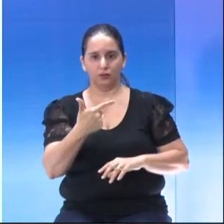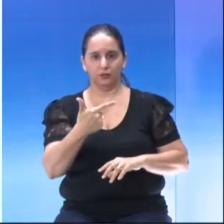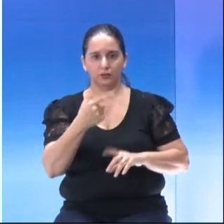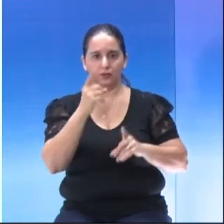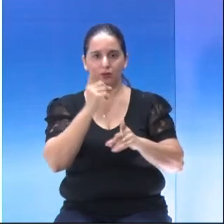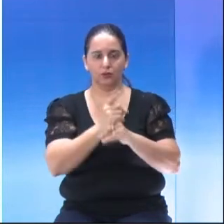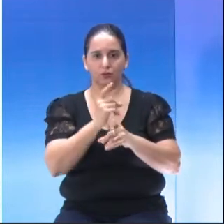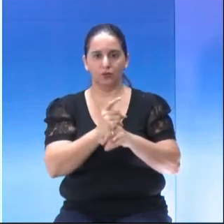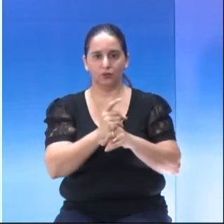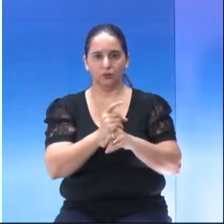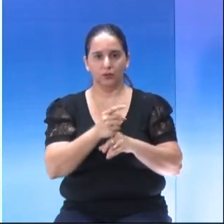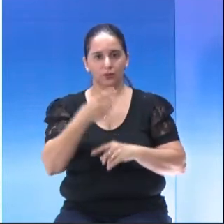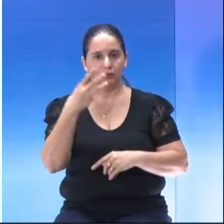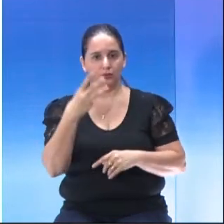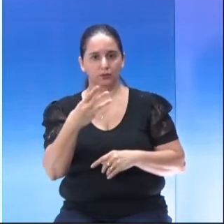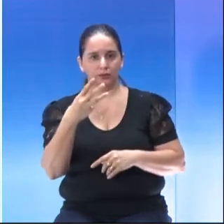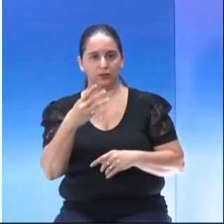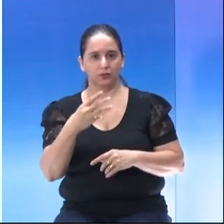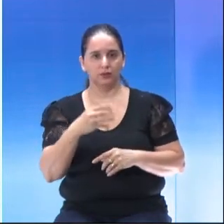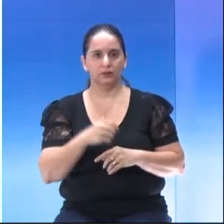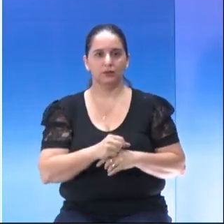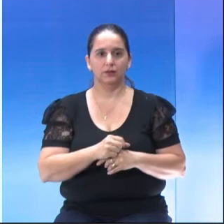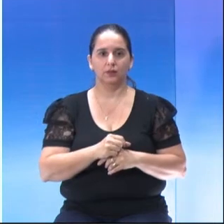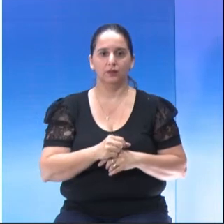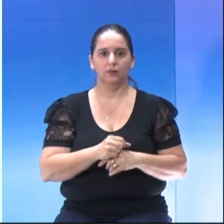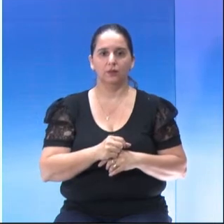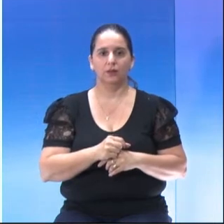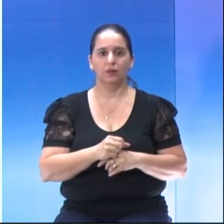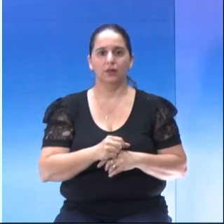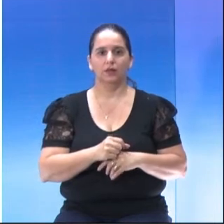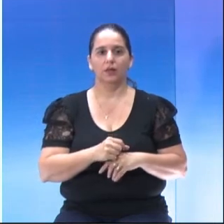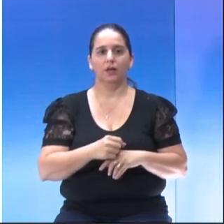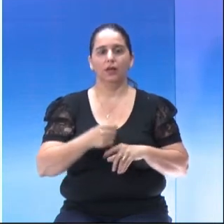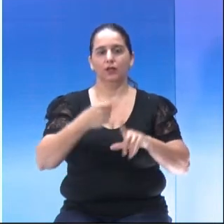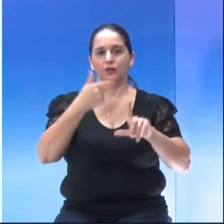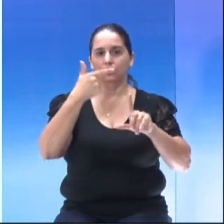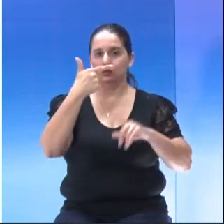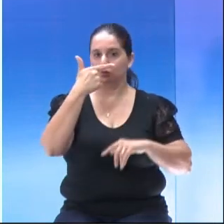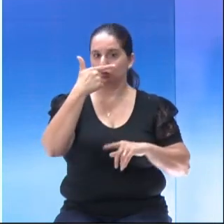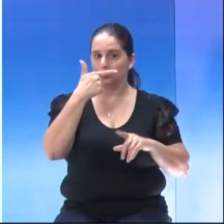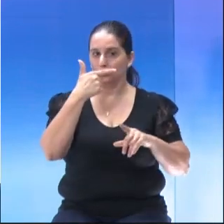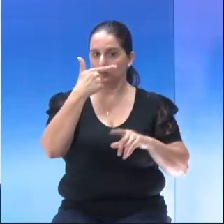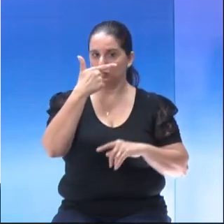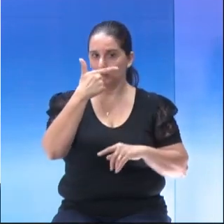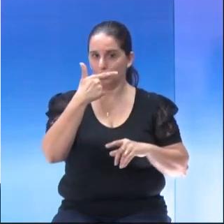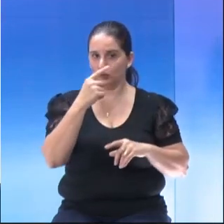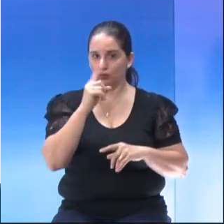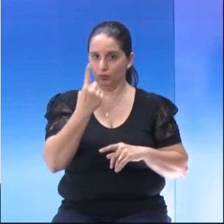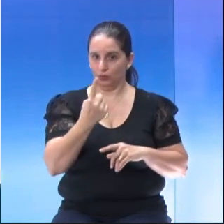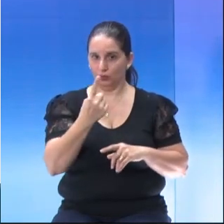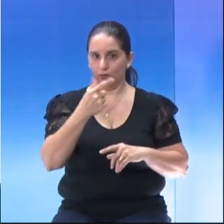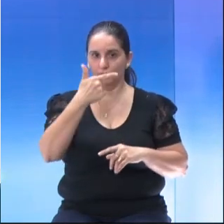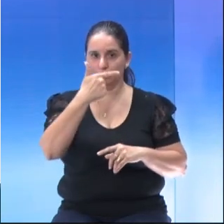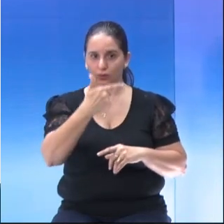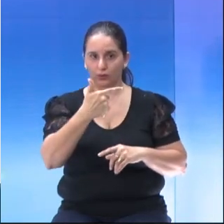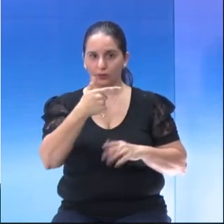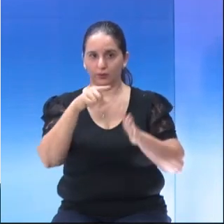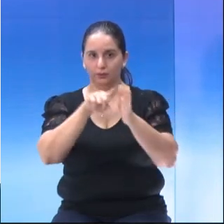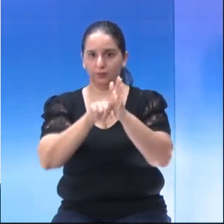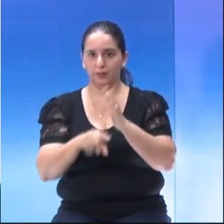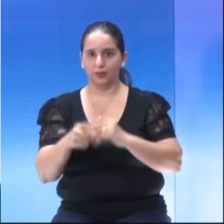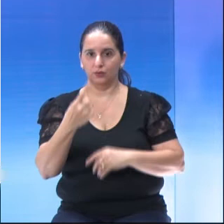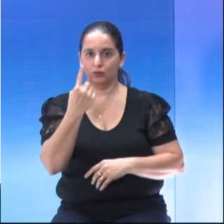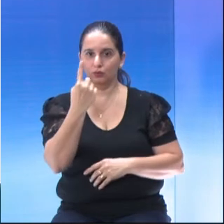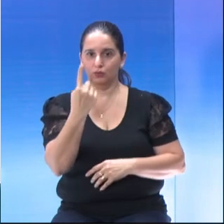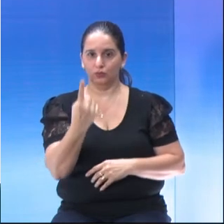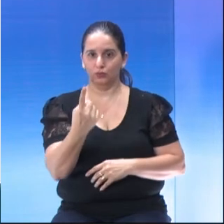do triângulo 3, que é o triângulo rachurado da figura. Então, o triângulo 3 vai ser a área do triângulo 1,